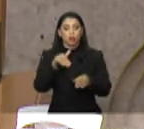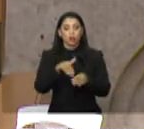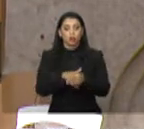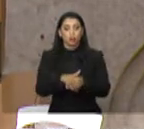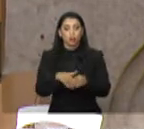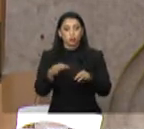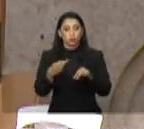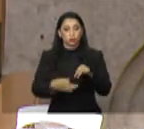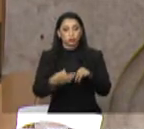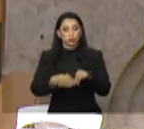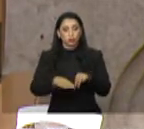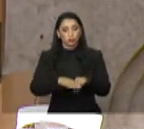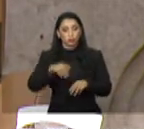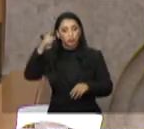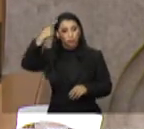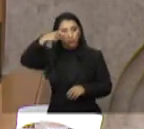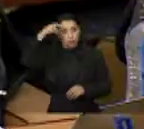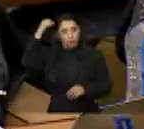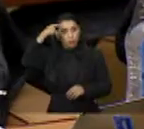Luiz Roberto Barroso